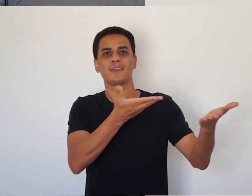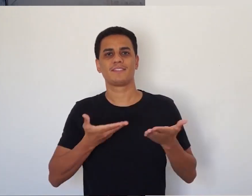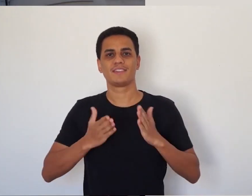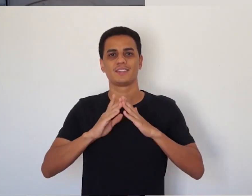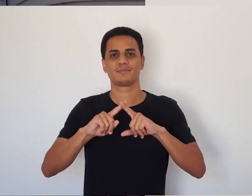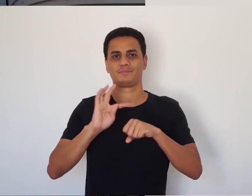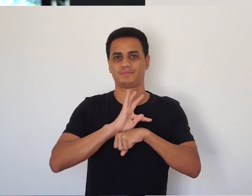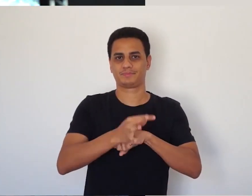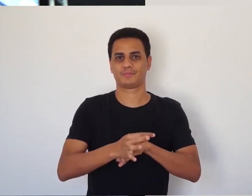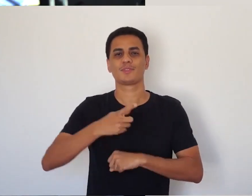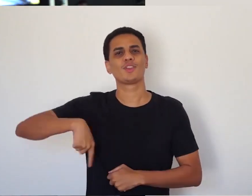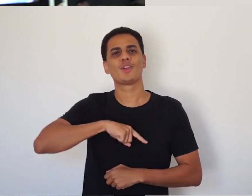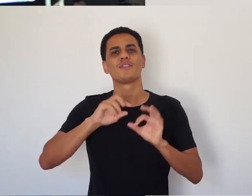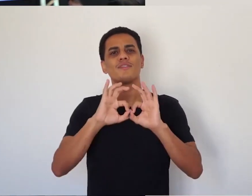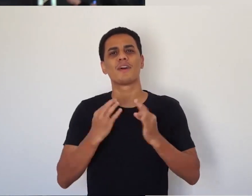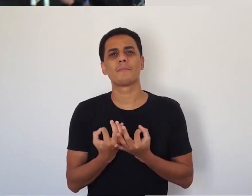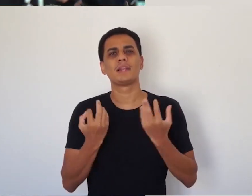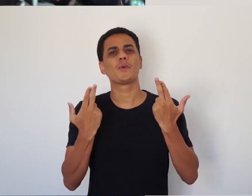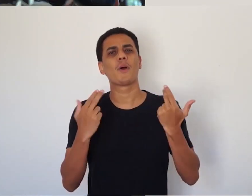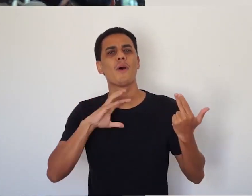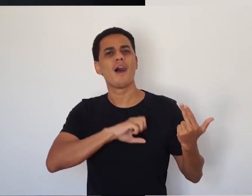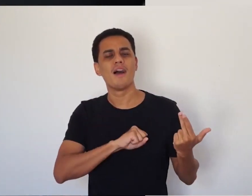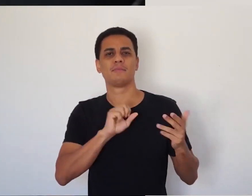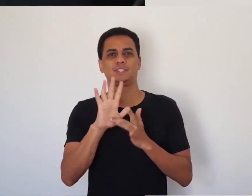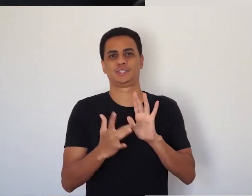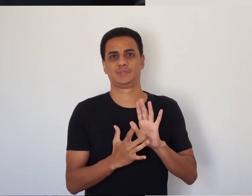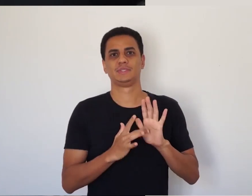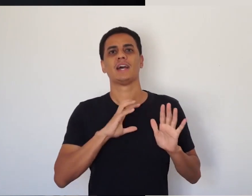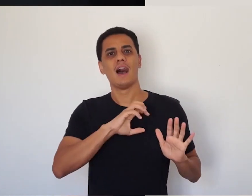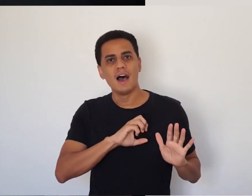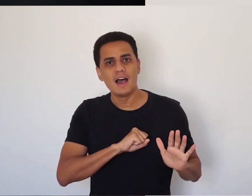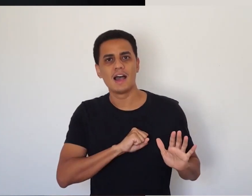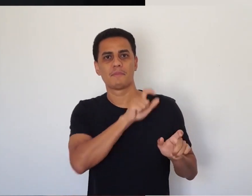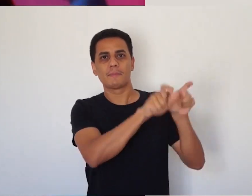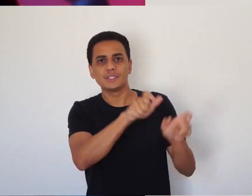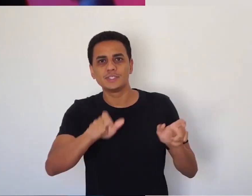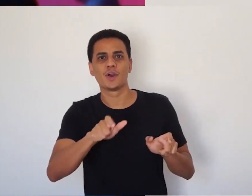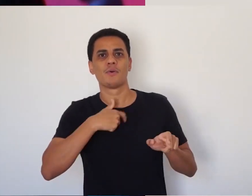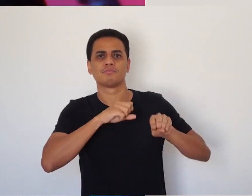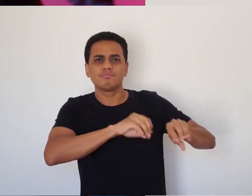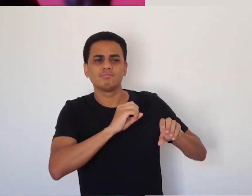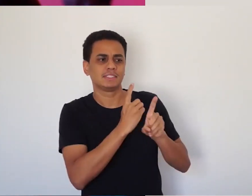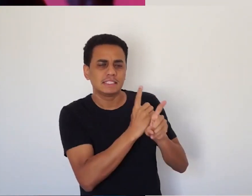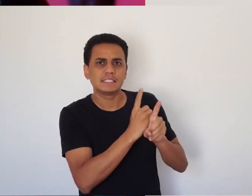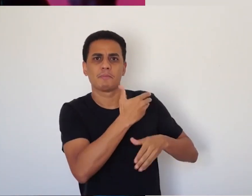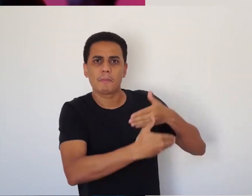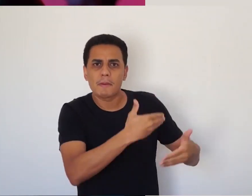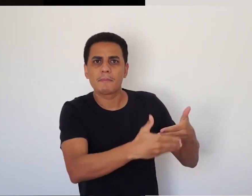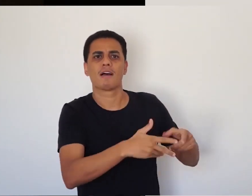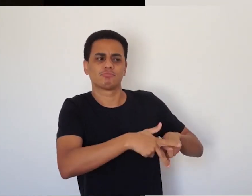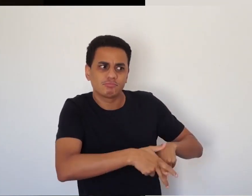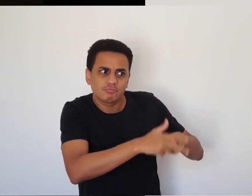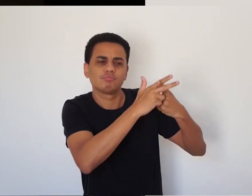Bem-vindo a Montserrat. Somos uma família que ama Jesus e ama pessoas, que multiplica discípulos que vivem restauração